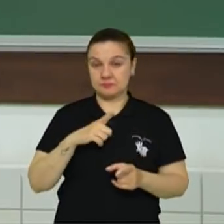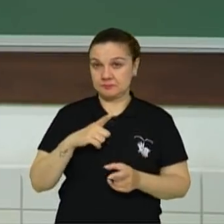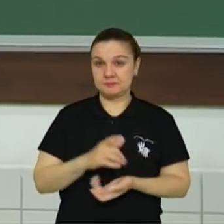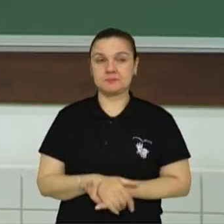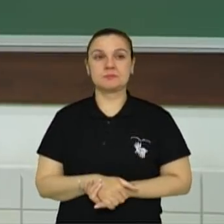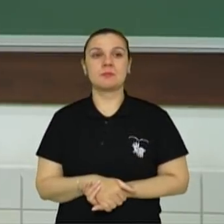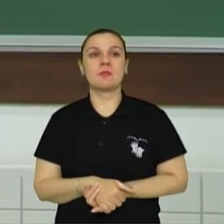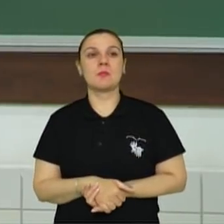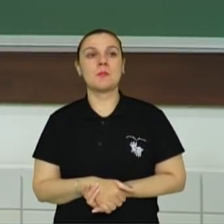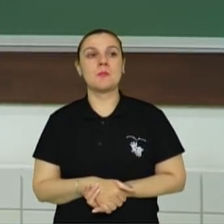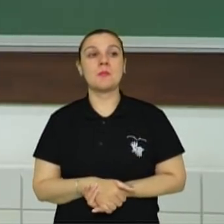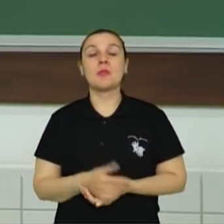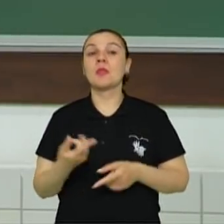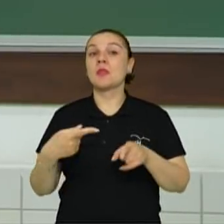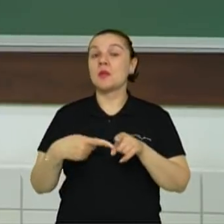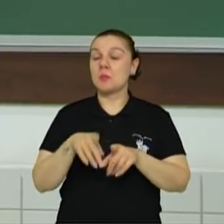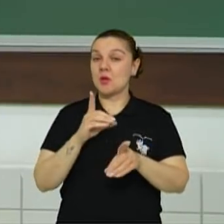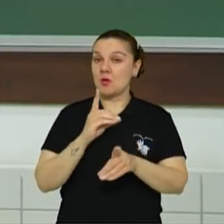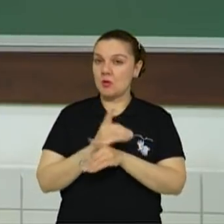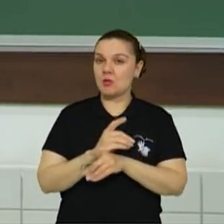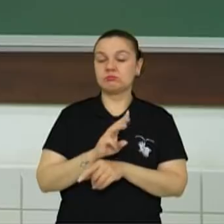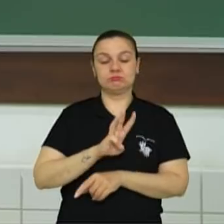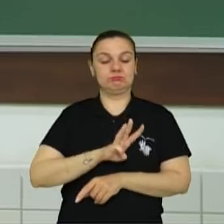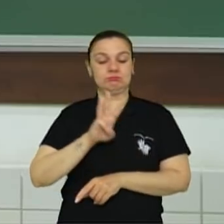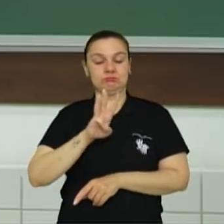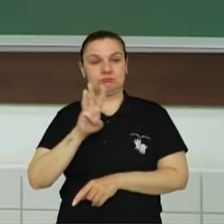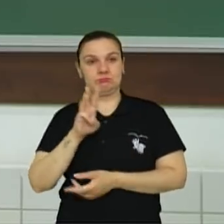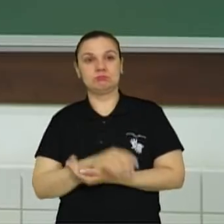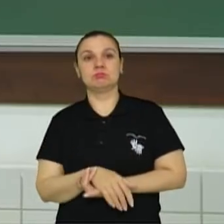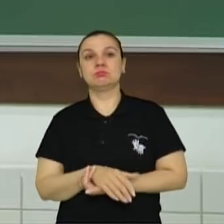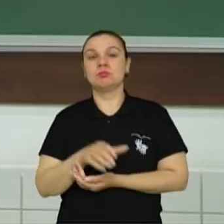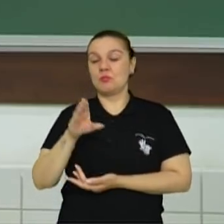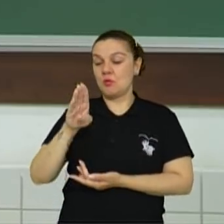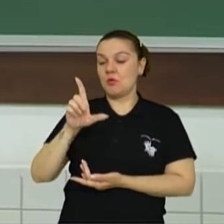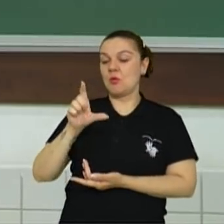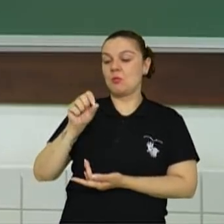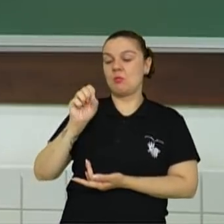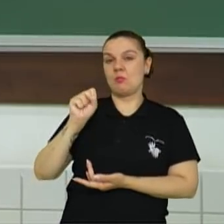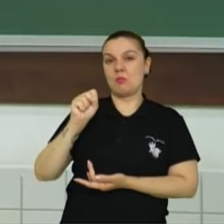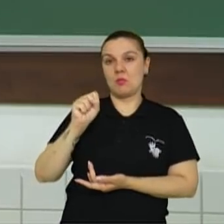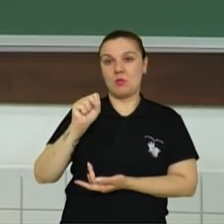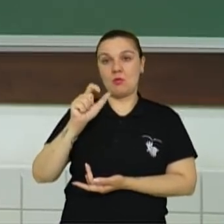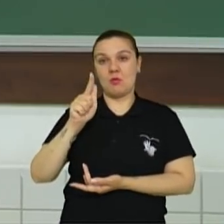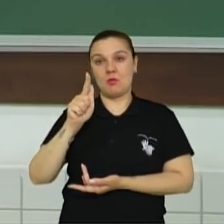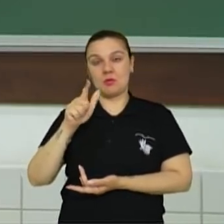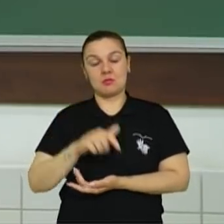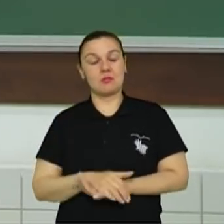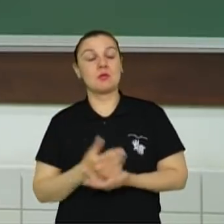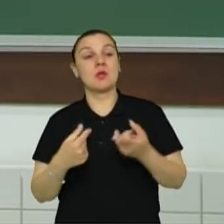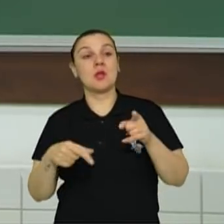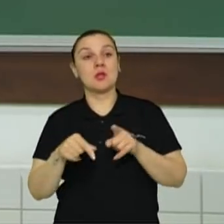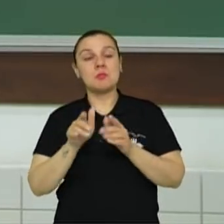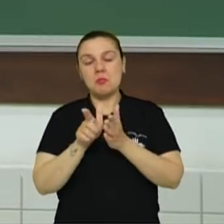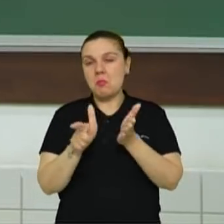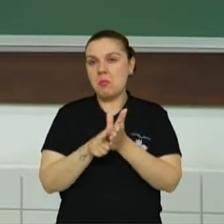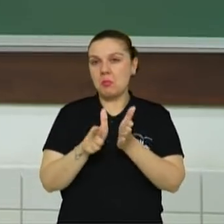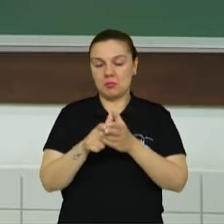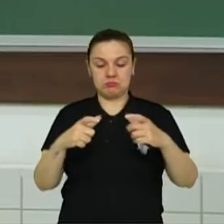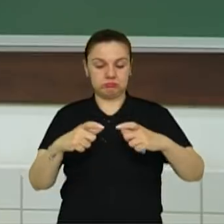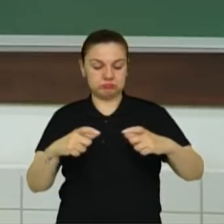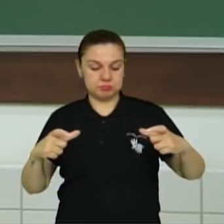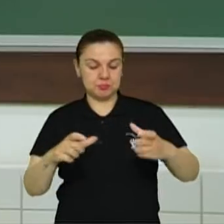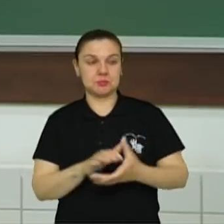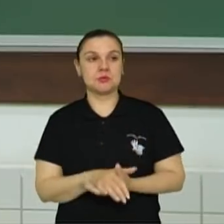existem. E também nós podemos encontrar em sites, né? Em blogs e também em alguns encartes,